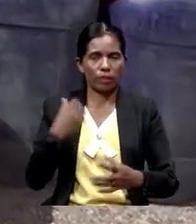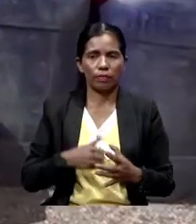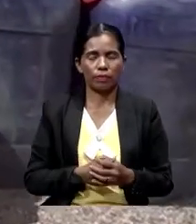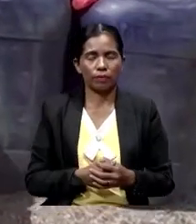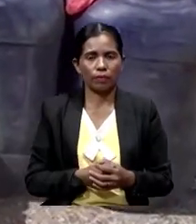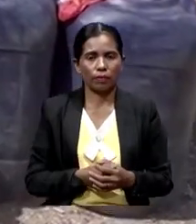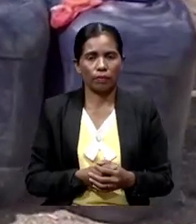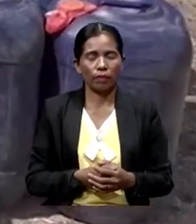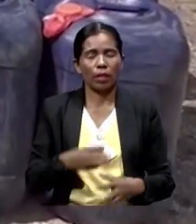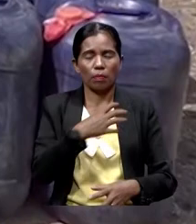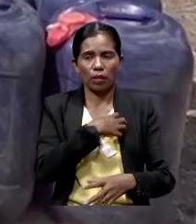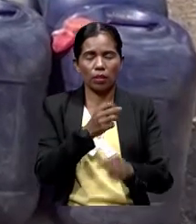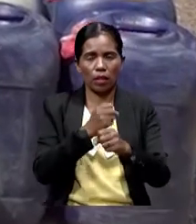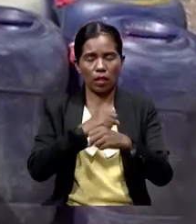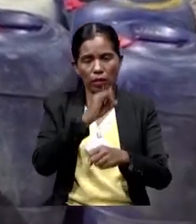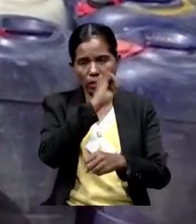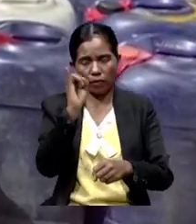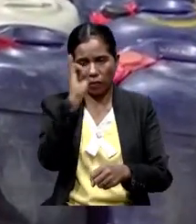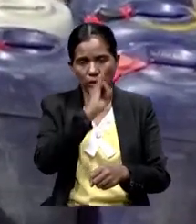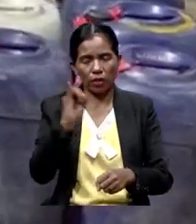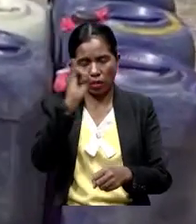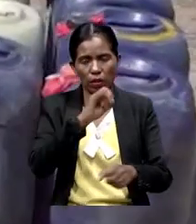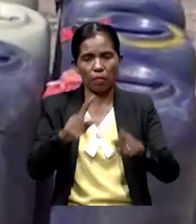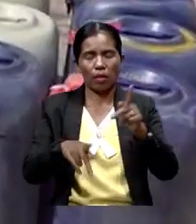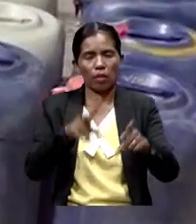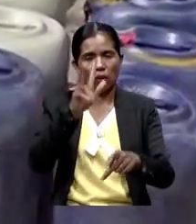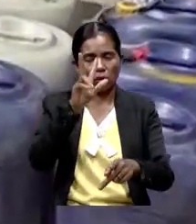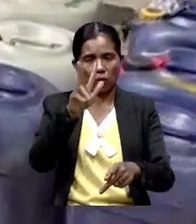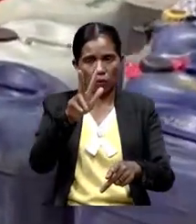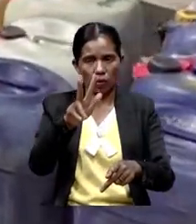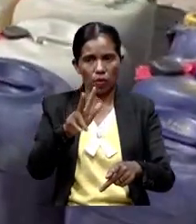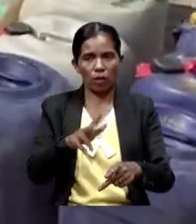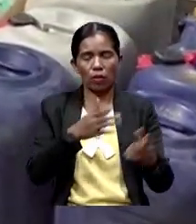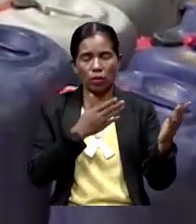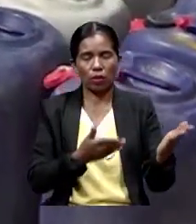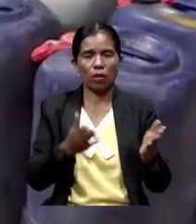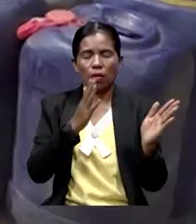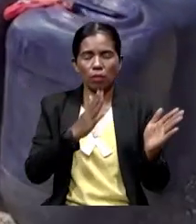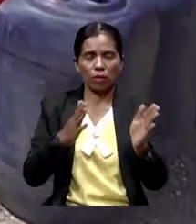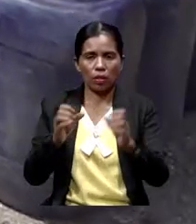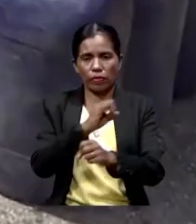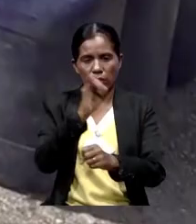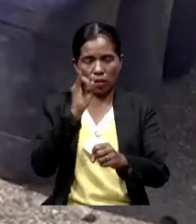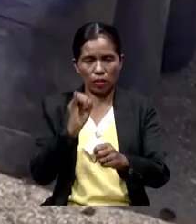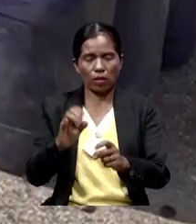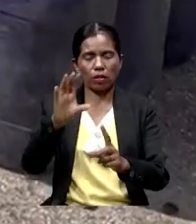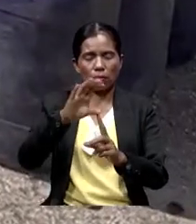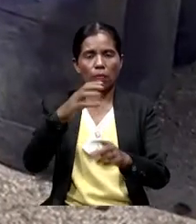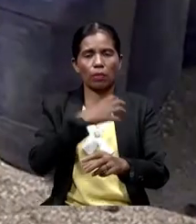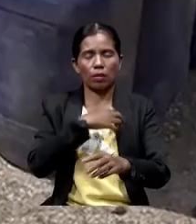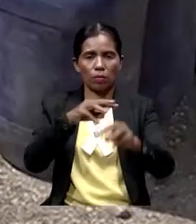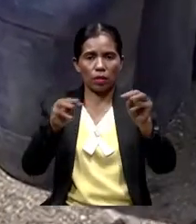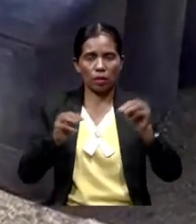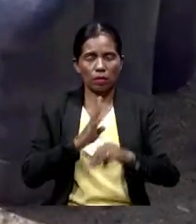de ne, polícia halu identificação ba cidadão nain tolu, nudar nain ba minerai, hodi entrega proceso investigação ba Komando Pentel Município